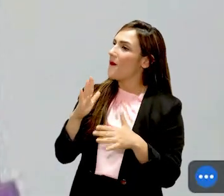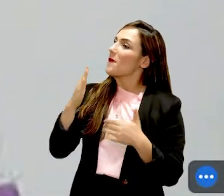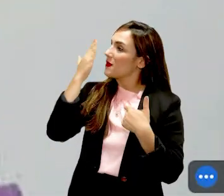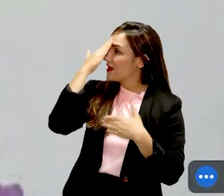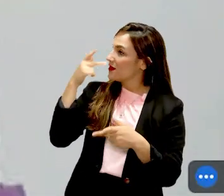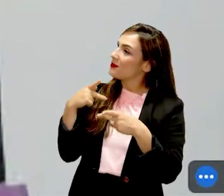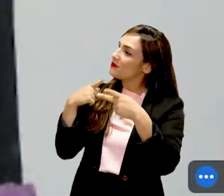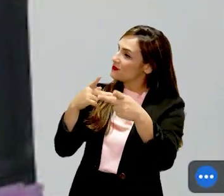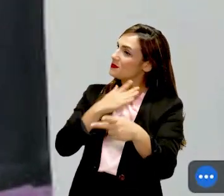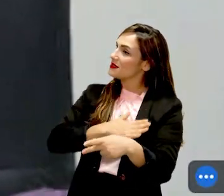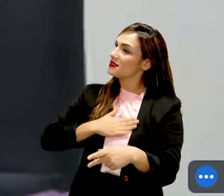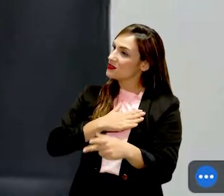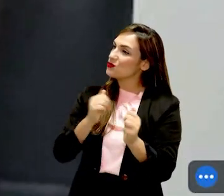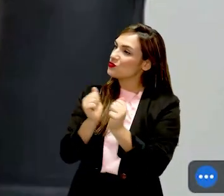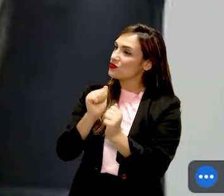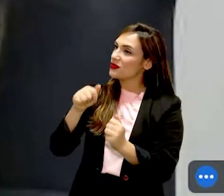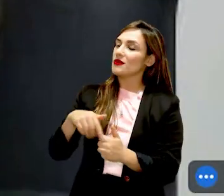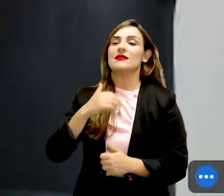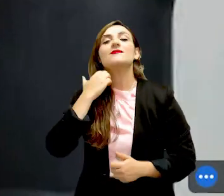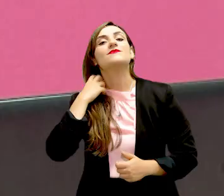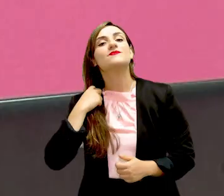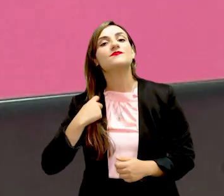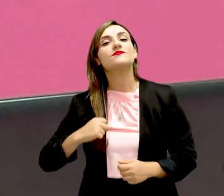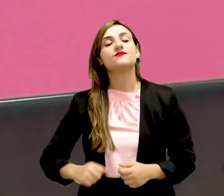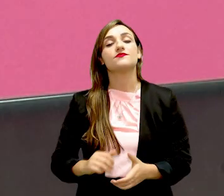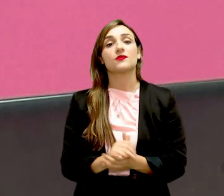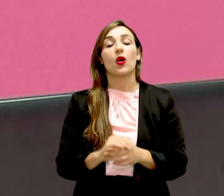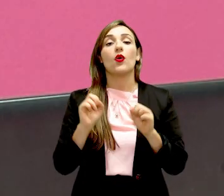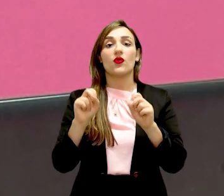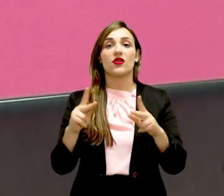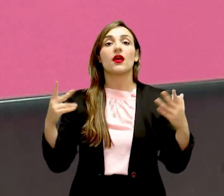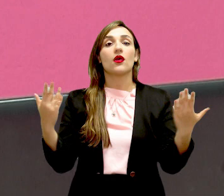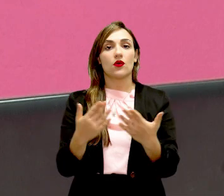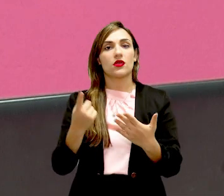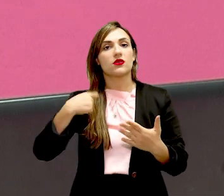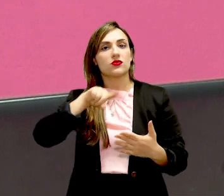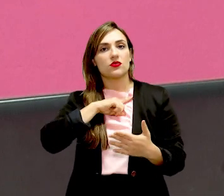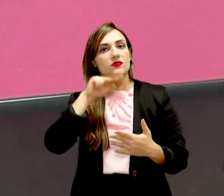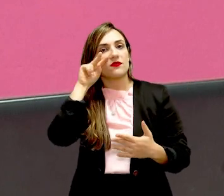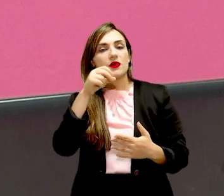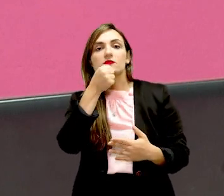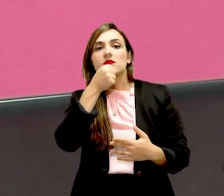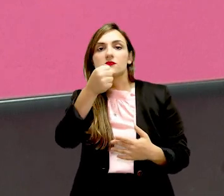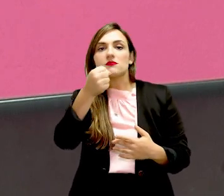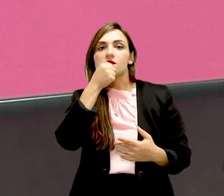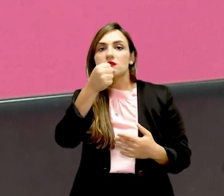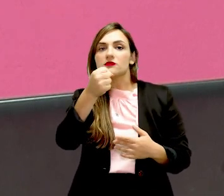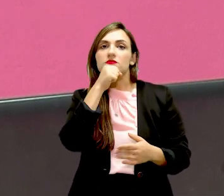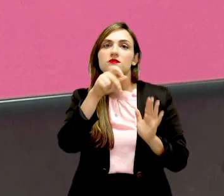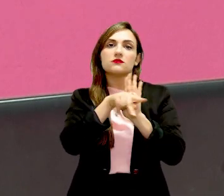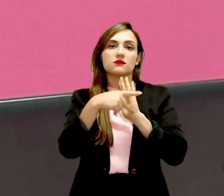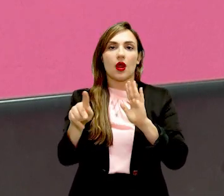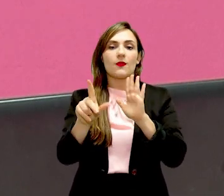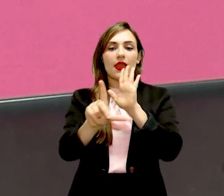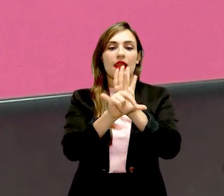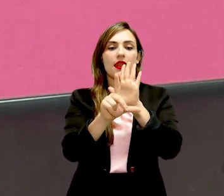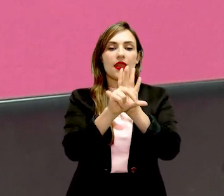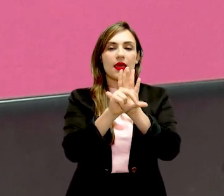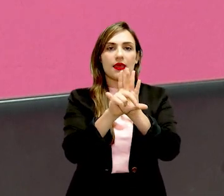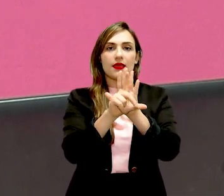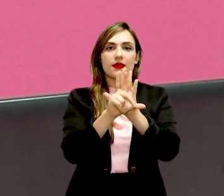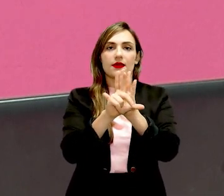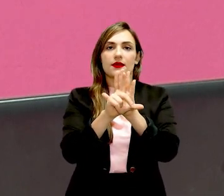Olá, obrigada pelo convite, é um prazer estar aqui. Muito bem, agora nós vamos conferir uma breve reportagem sobre a lei